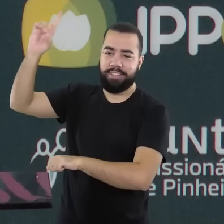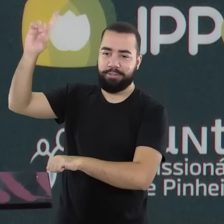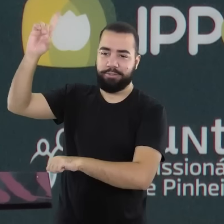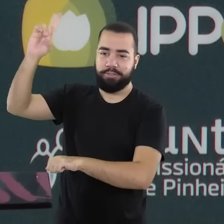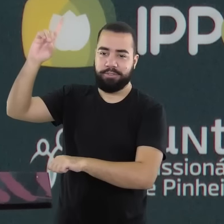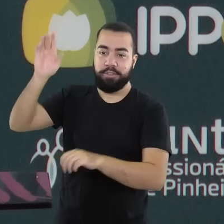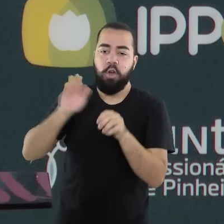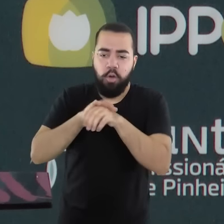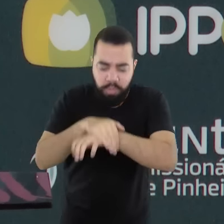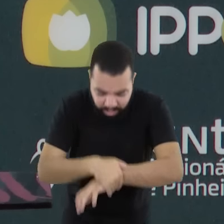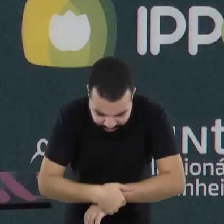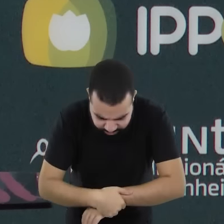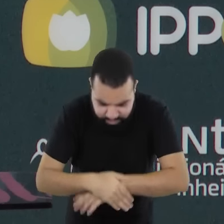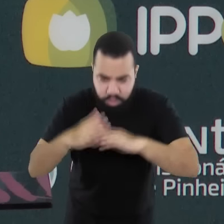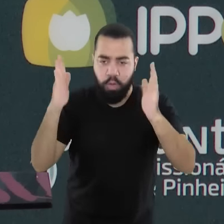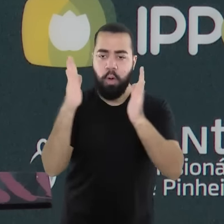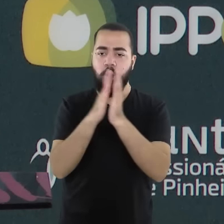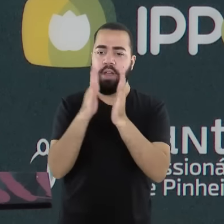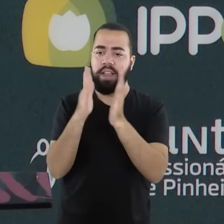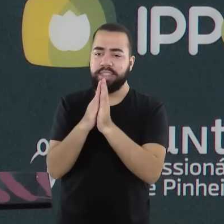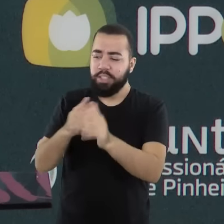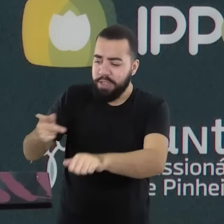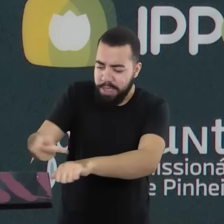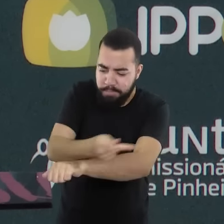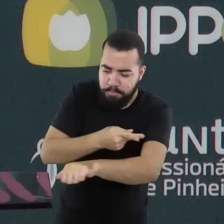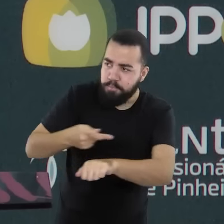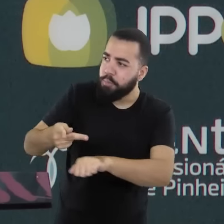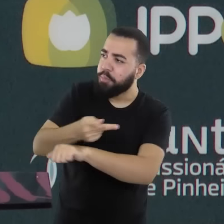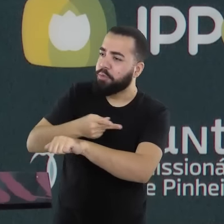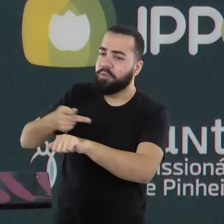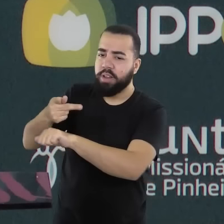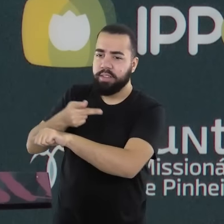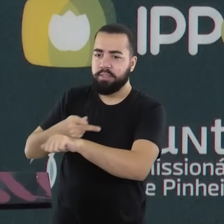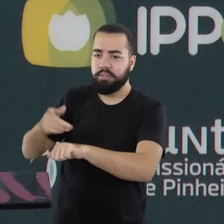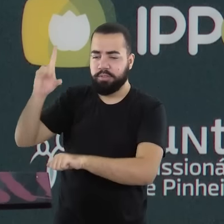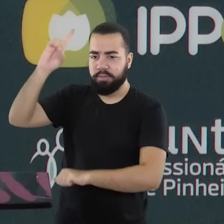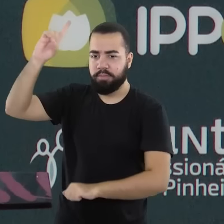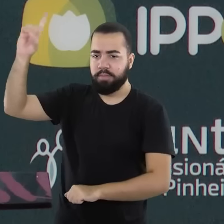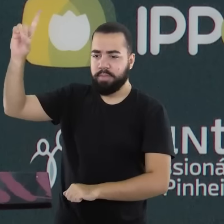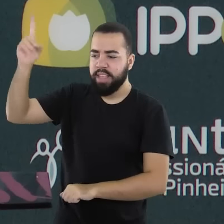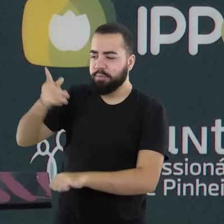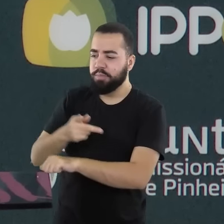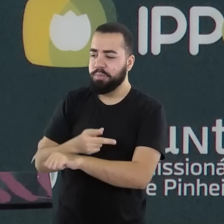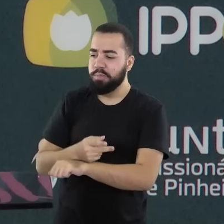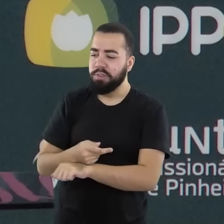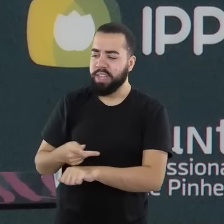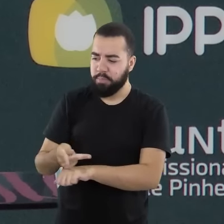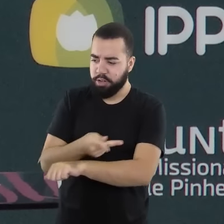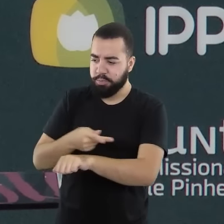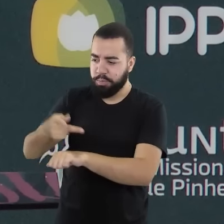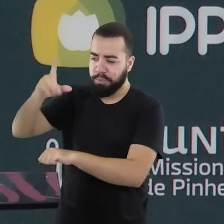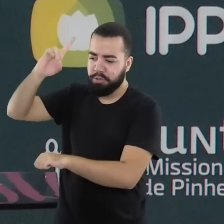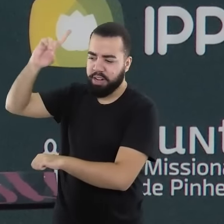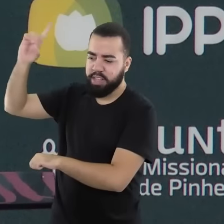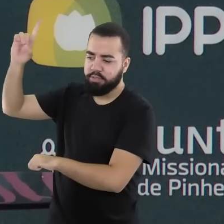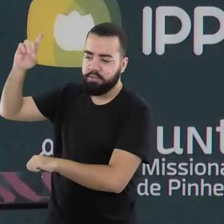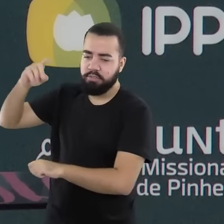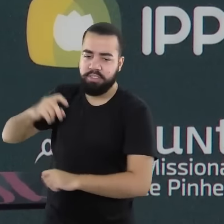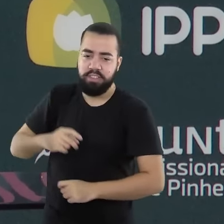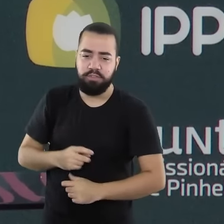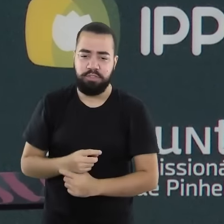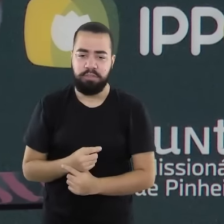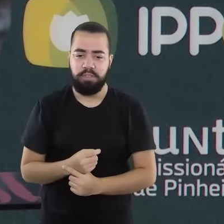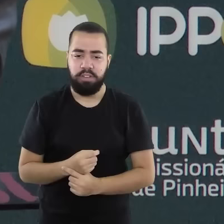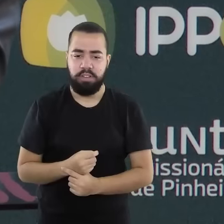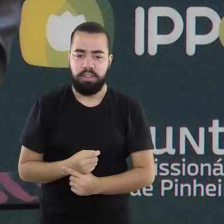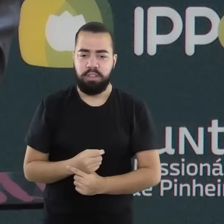Humilhação, oração e busca. E tem uma diferença entre oração e busca. Por que